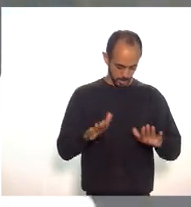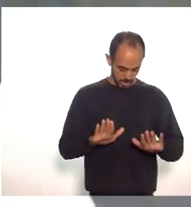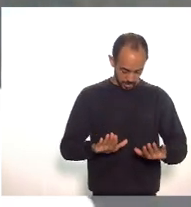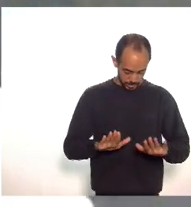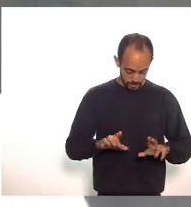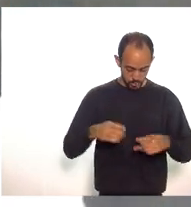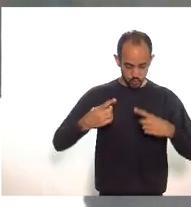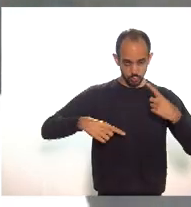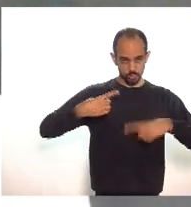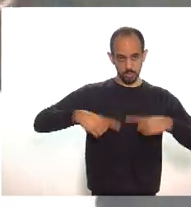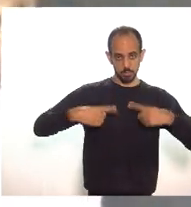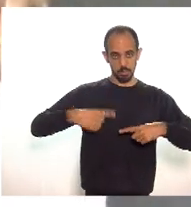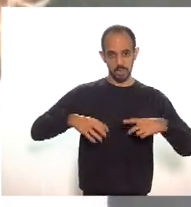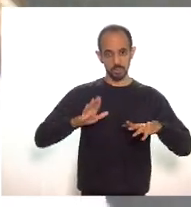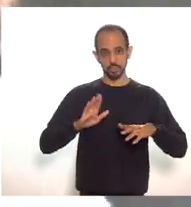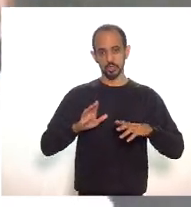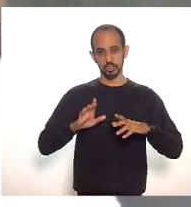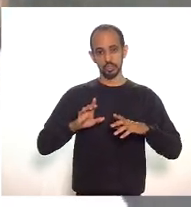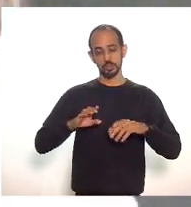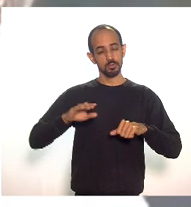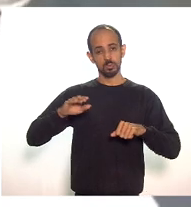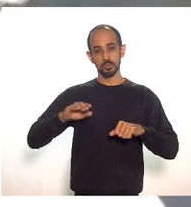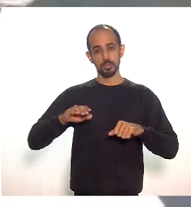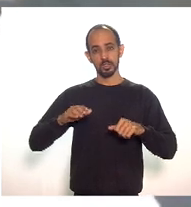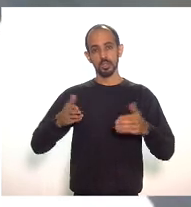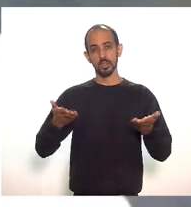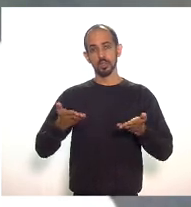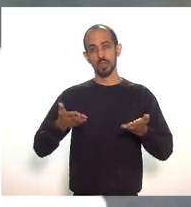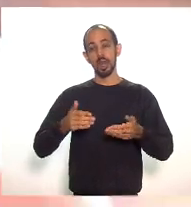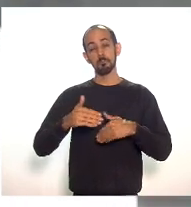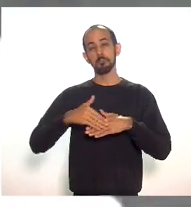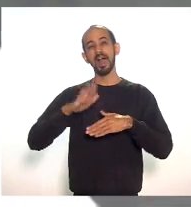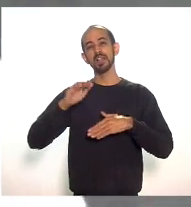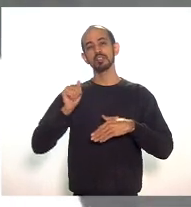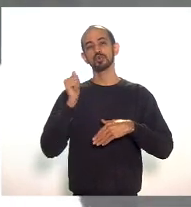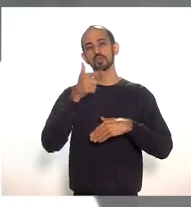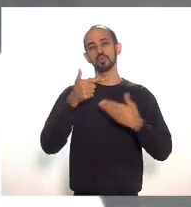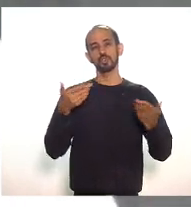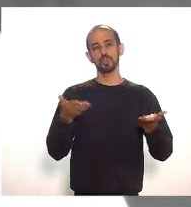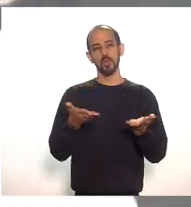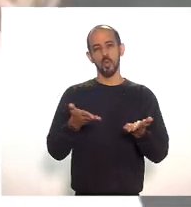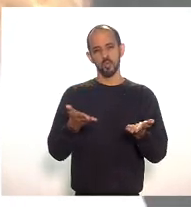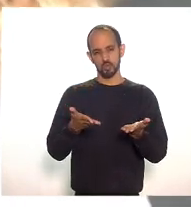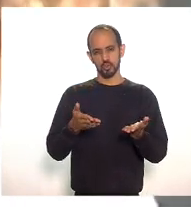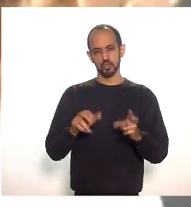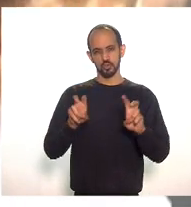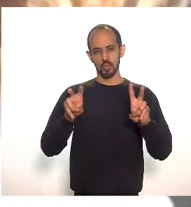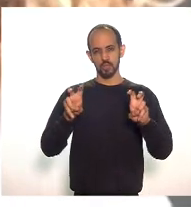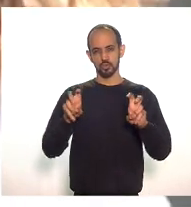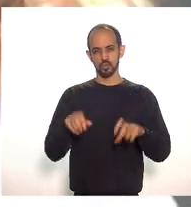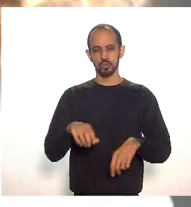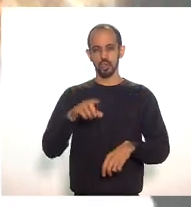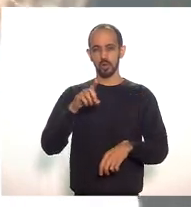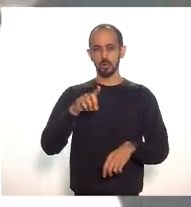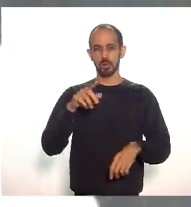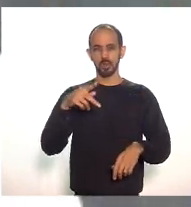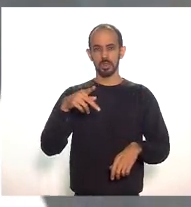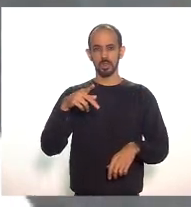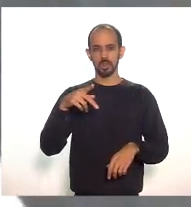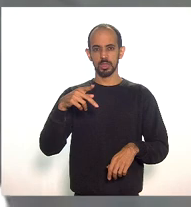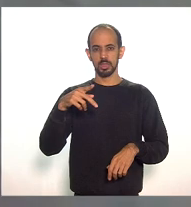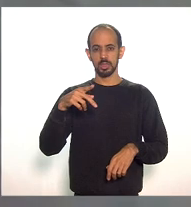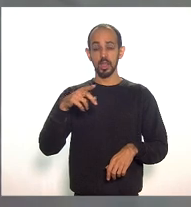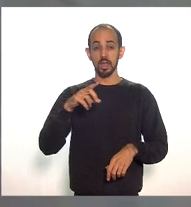que permeiam hoje o debate Central que eu acredito que é sobre efetivamente a questão desse pdl um